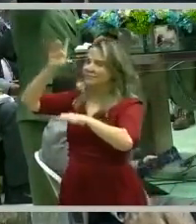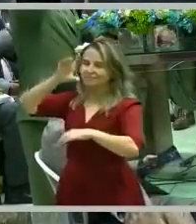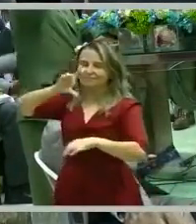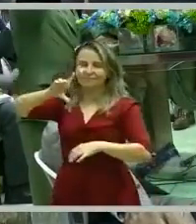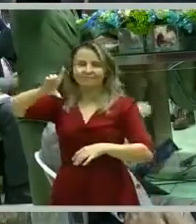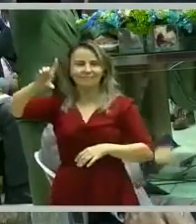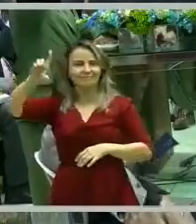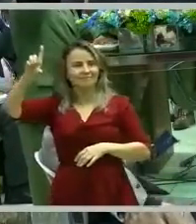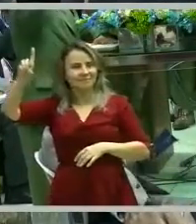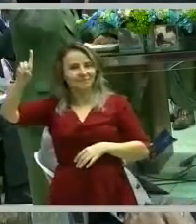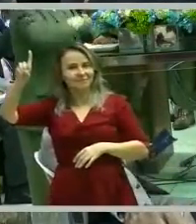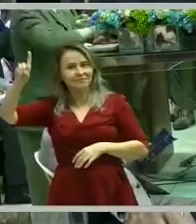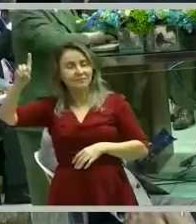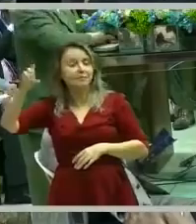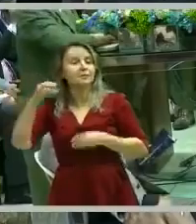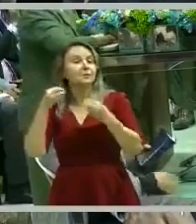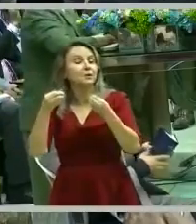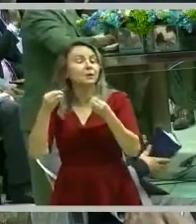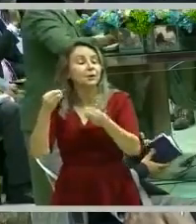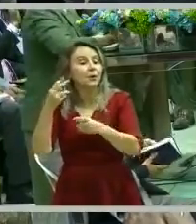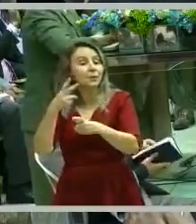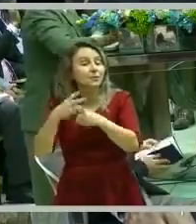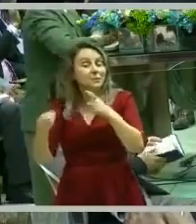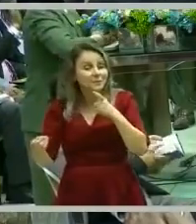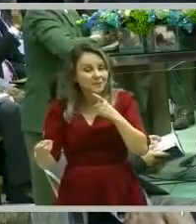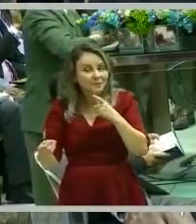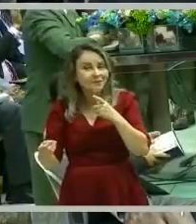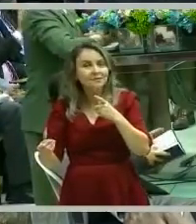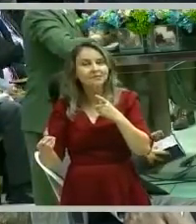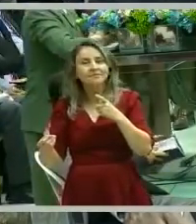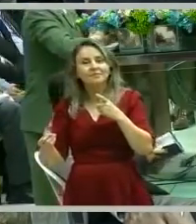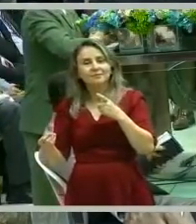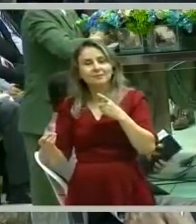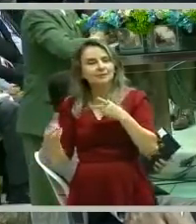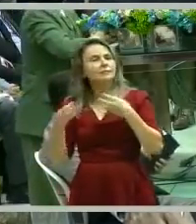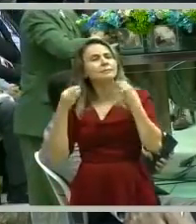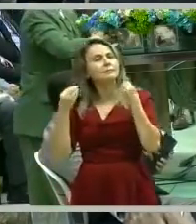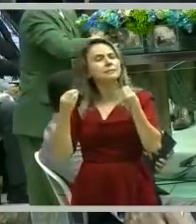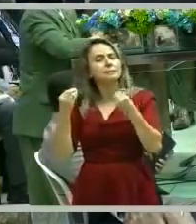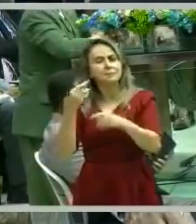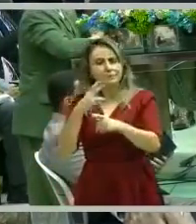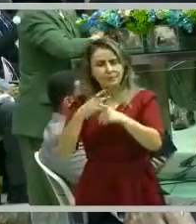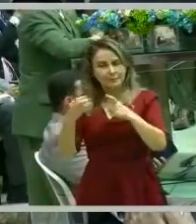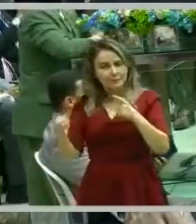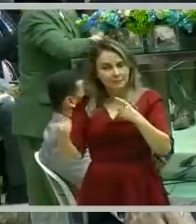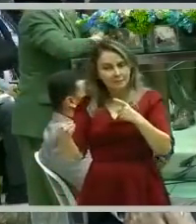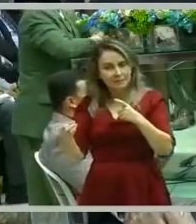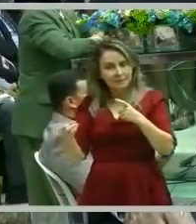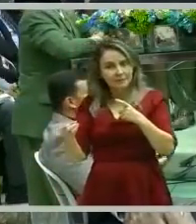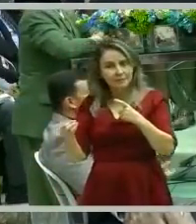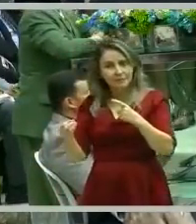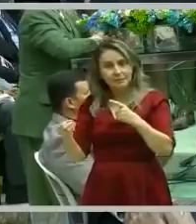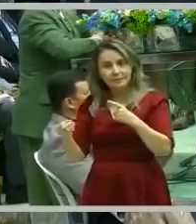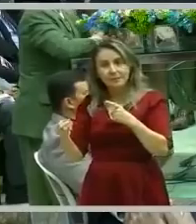Eliabe. E como é que a gente vence Eliabe? Como é que a gente vence Eliabe?